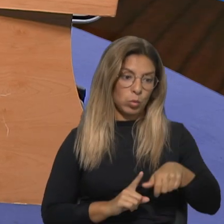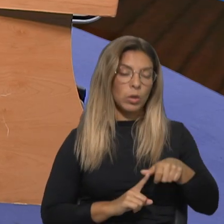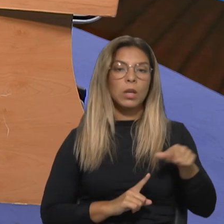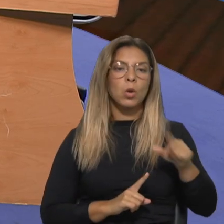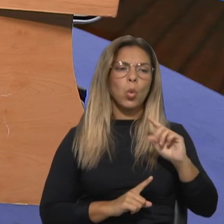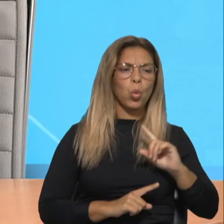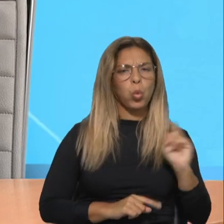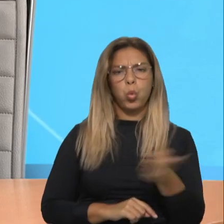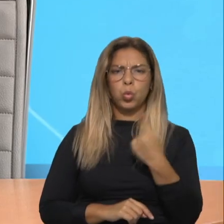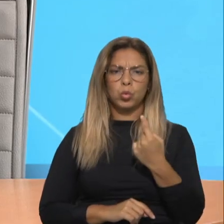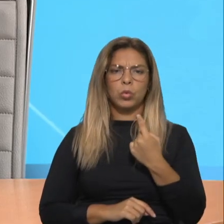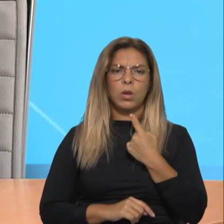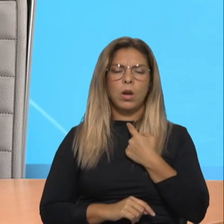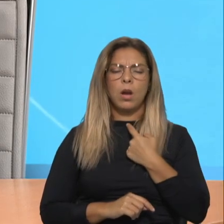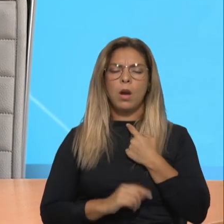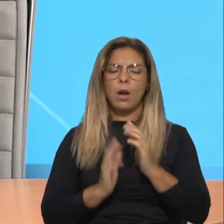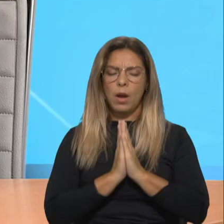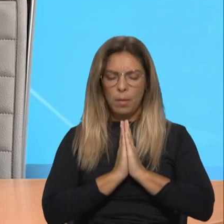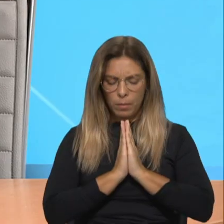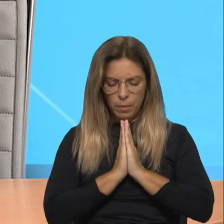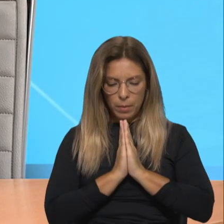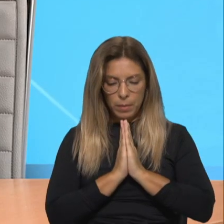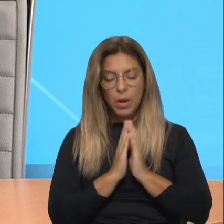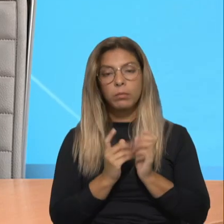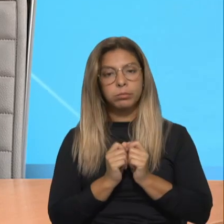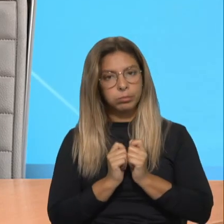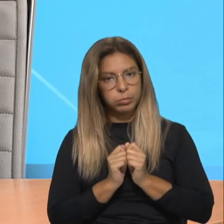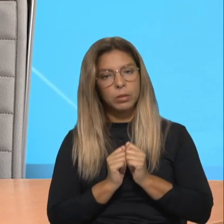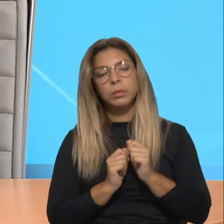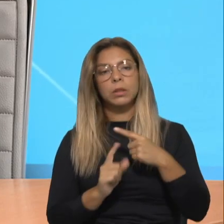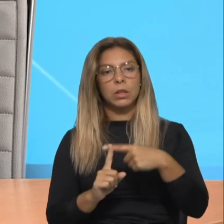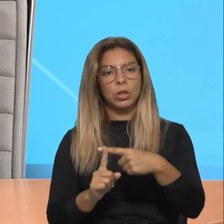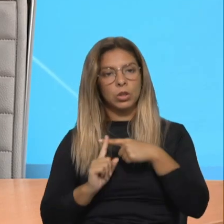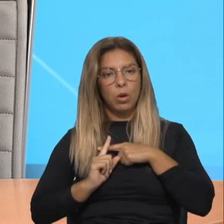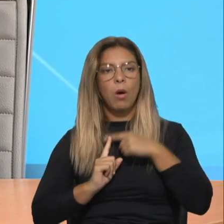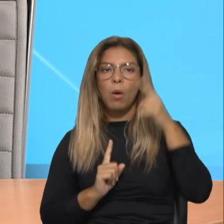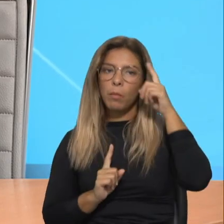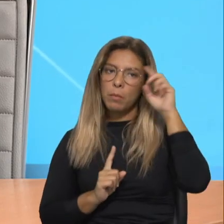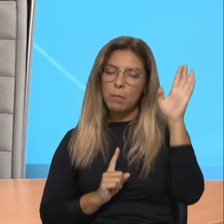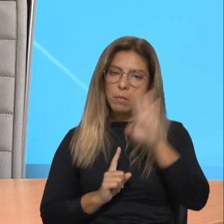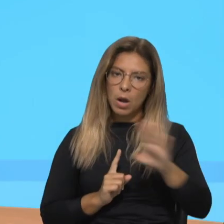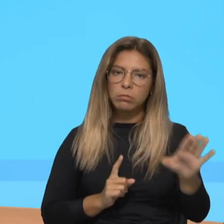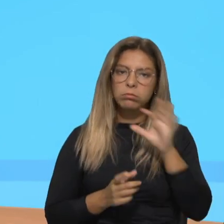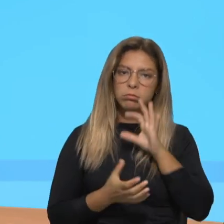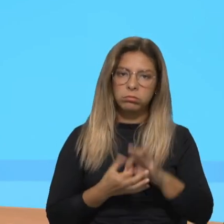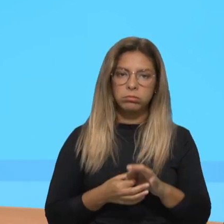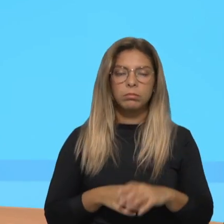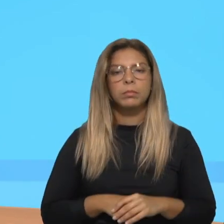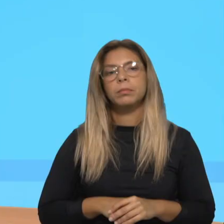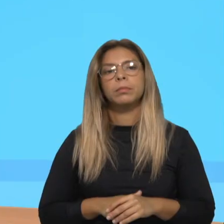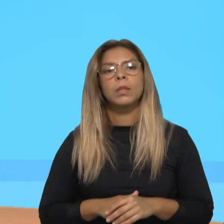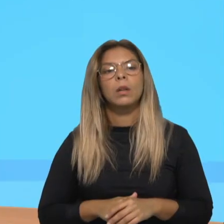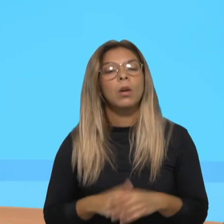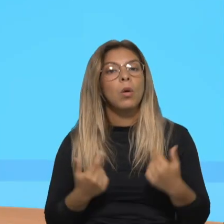rezar, têm que ser cristãos conscientes e têm que ser homens de fé. Não é possível fazer